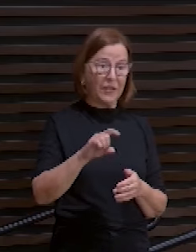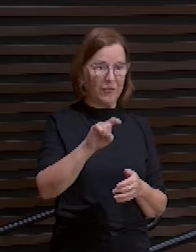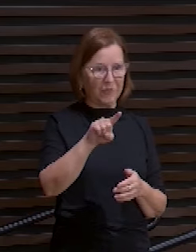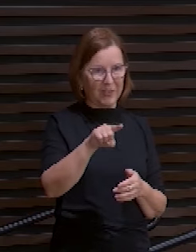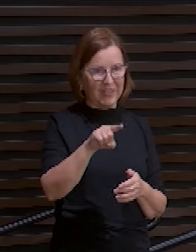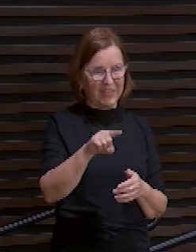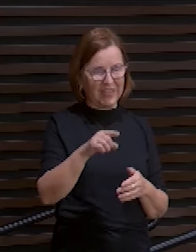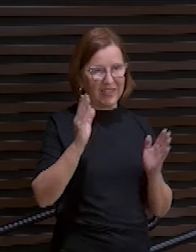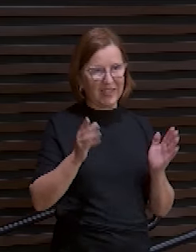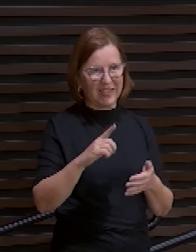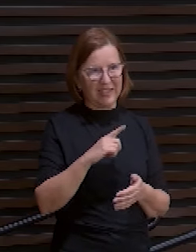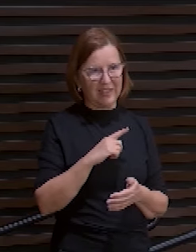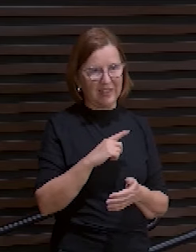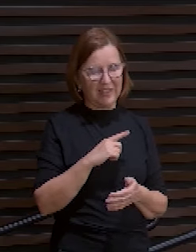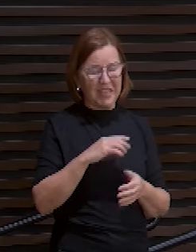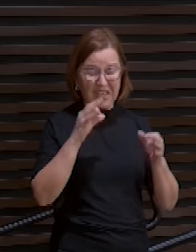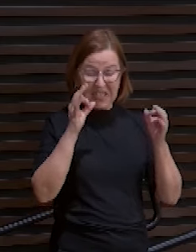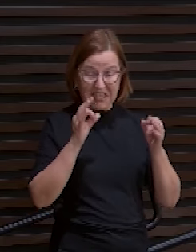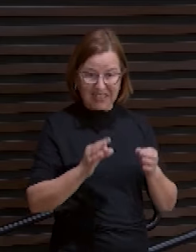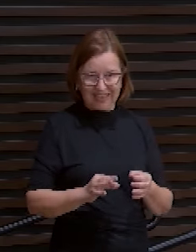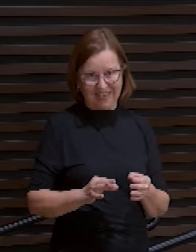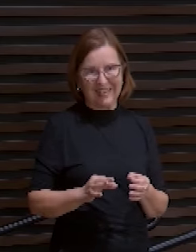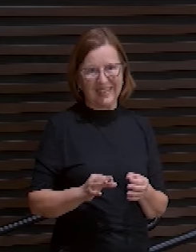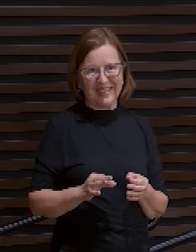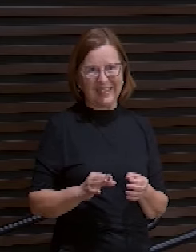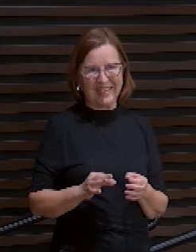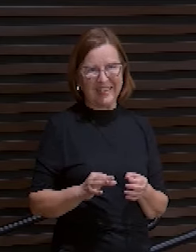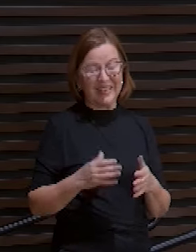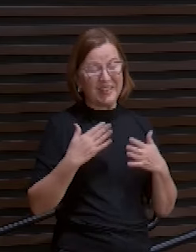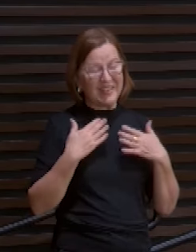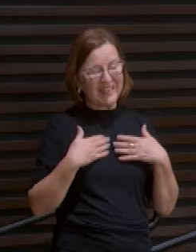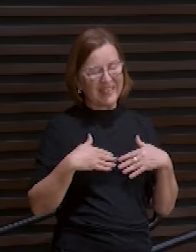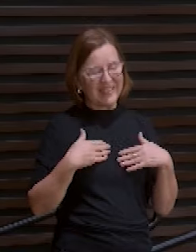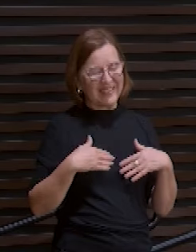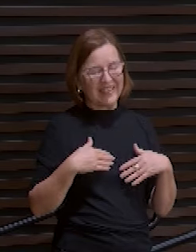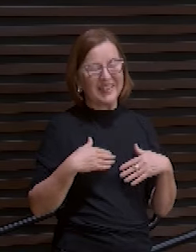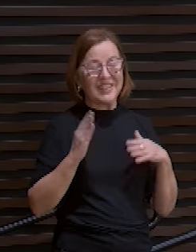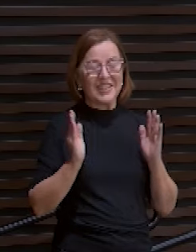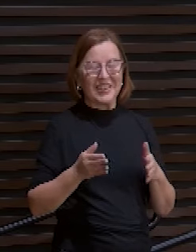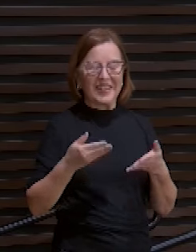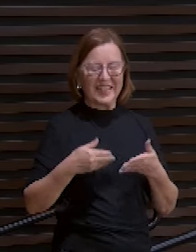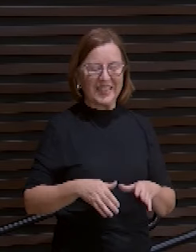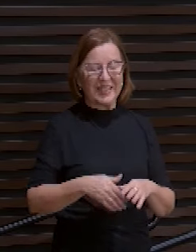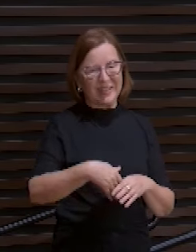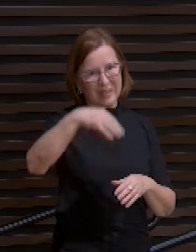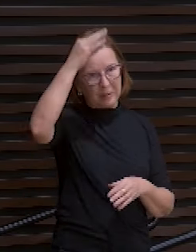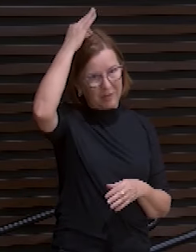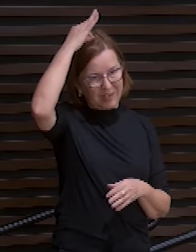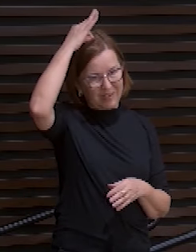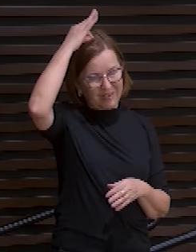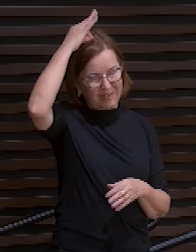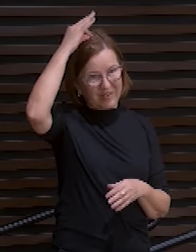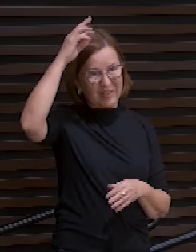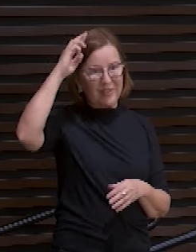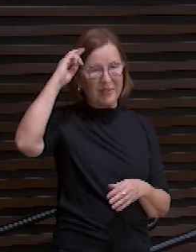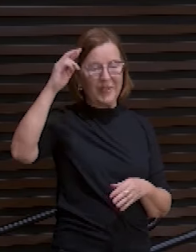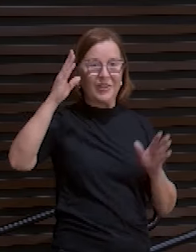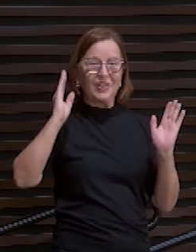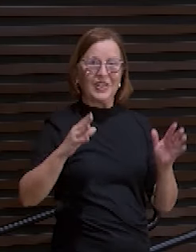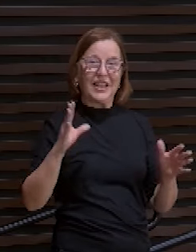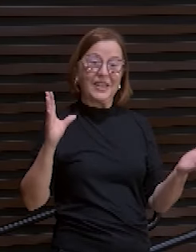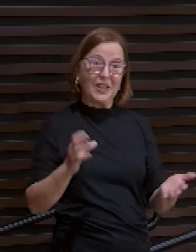tem essa certeza essa convicção esse descanso do Novo Nascimento que o senhor já lhe